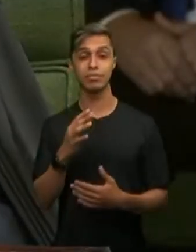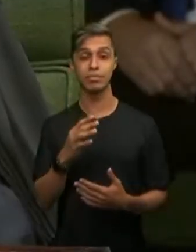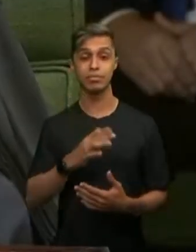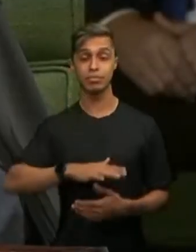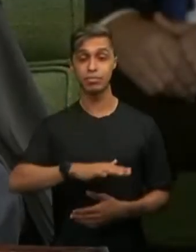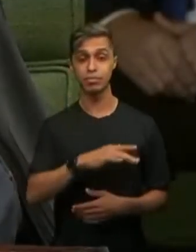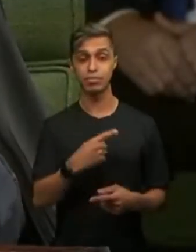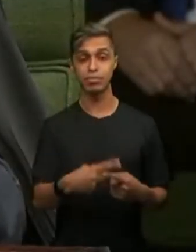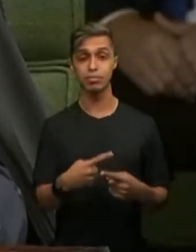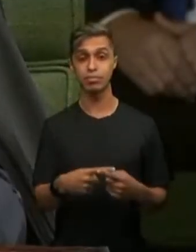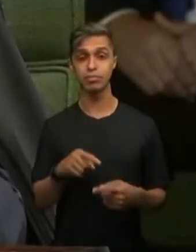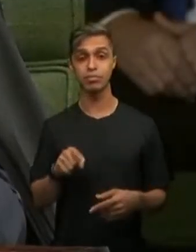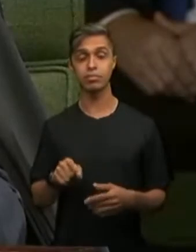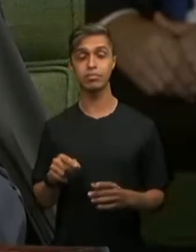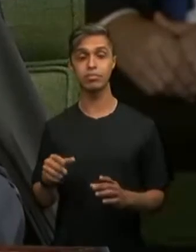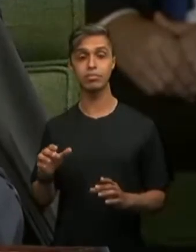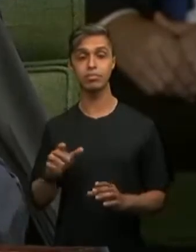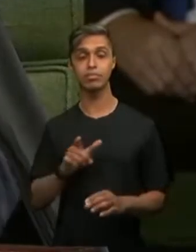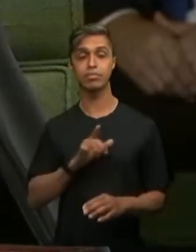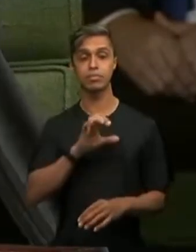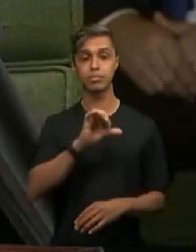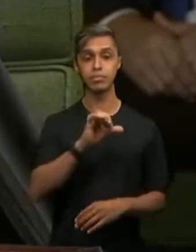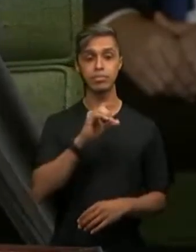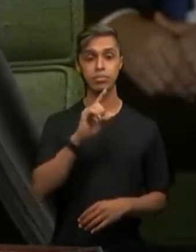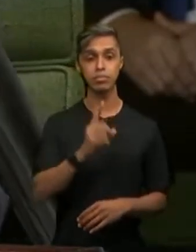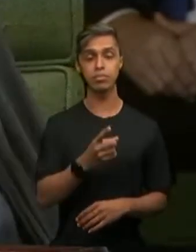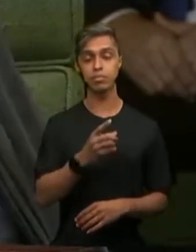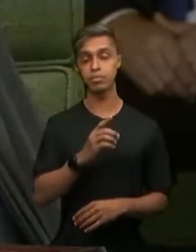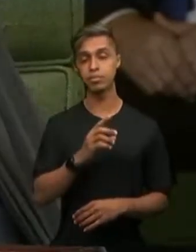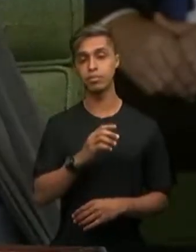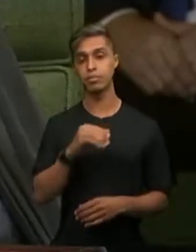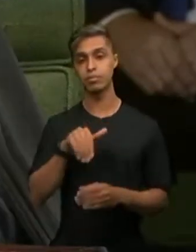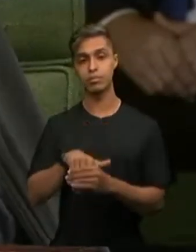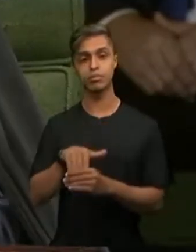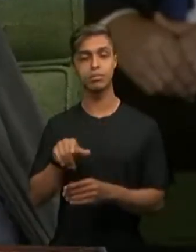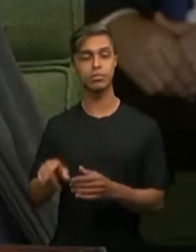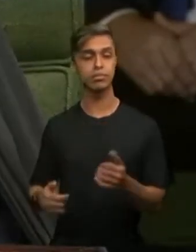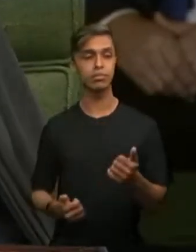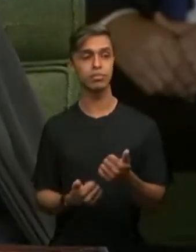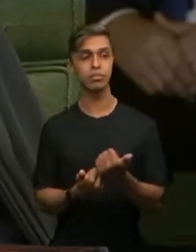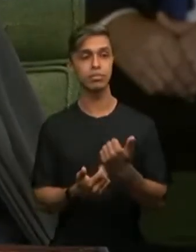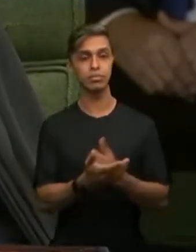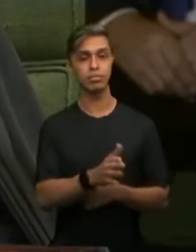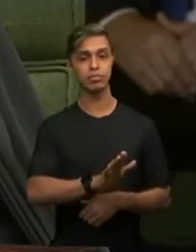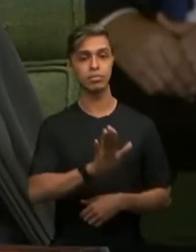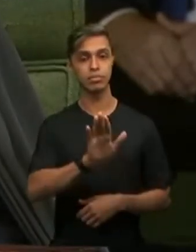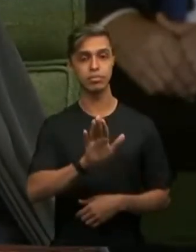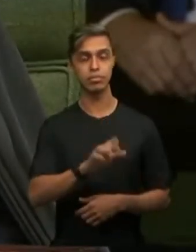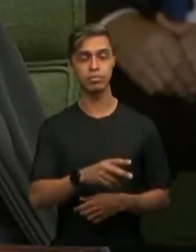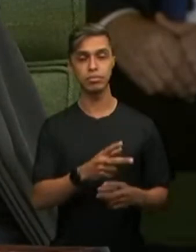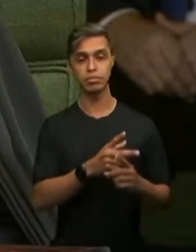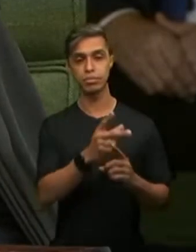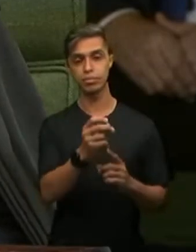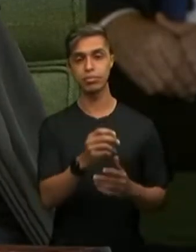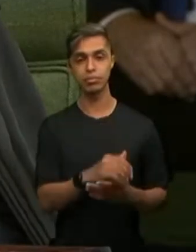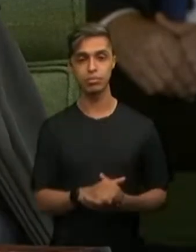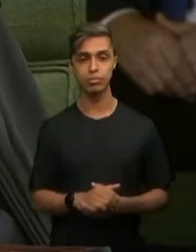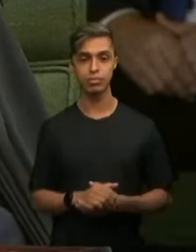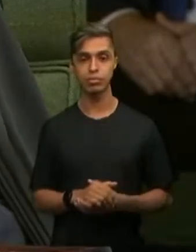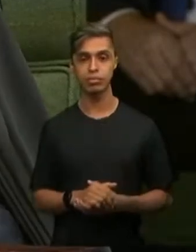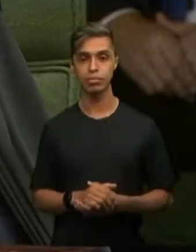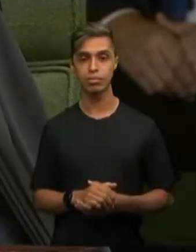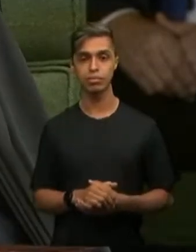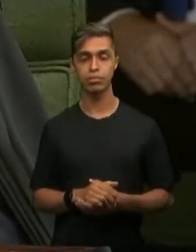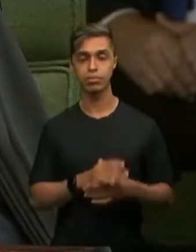caso porque ele tivera 9.000 votos e ele foi apoiar o candidato vencedor E